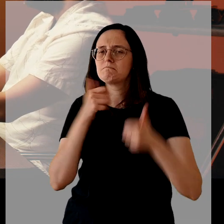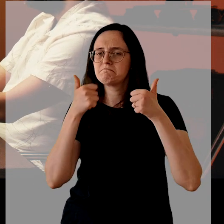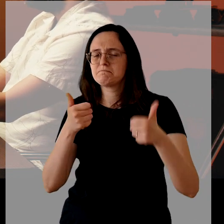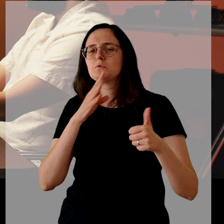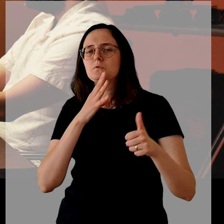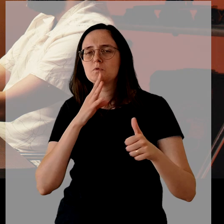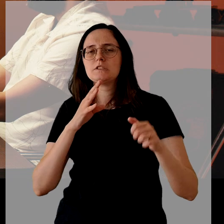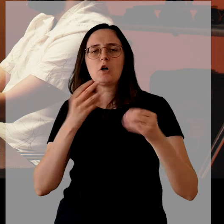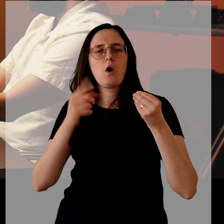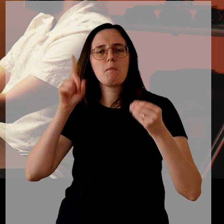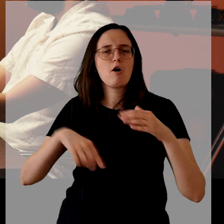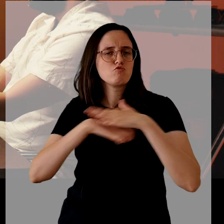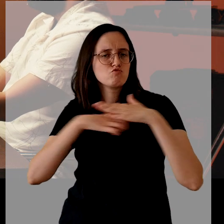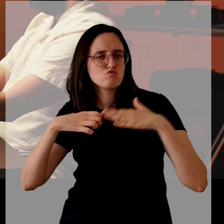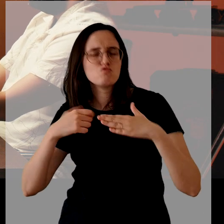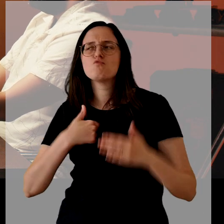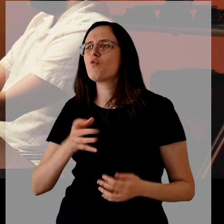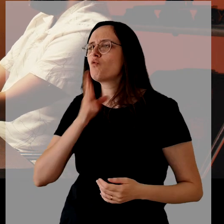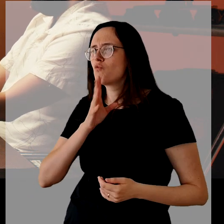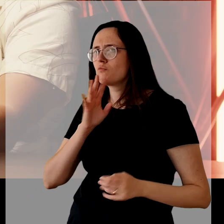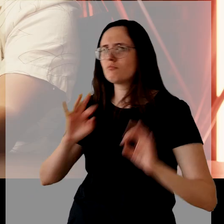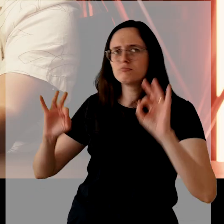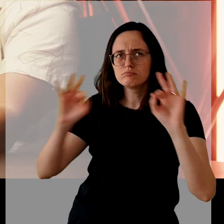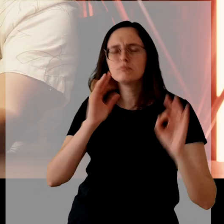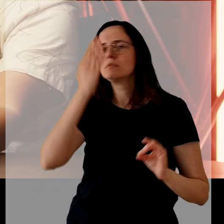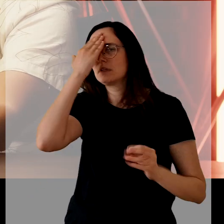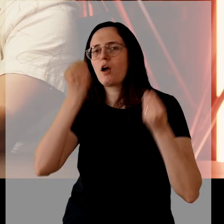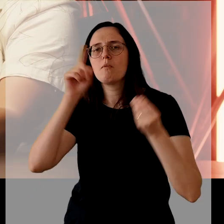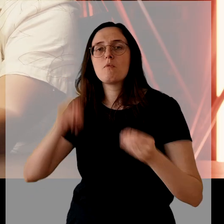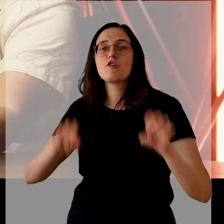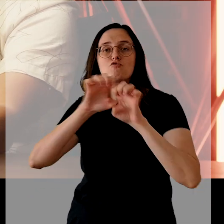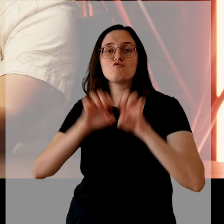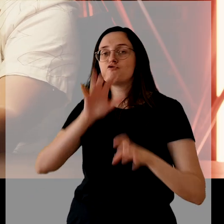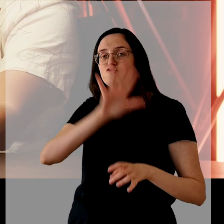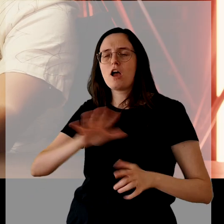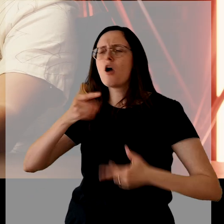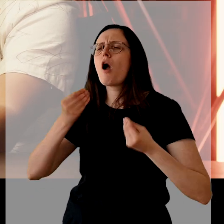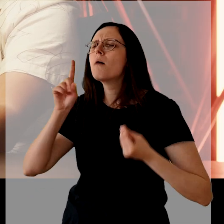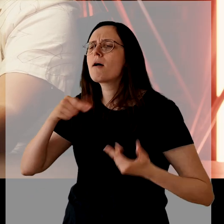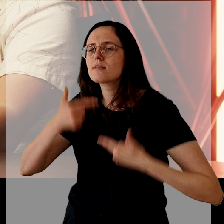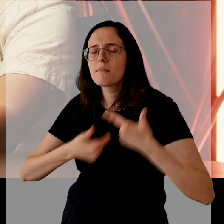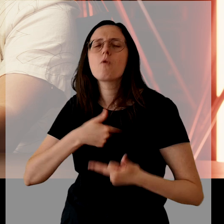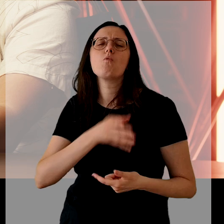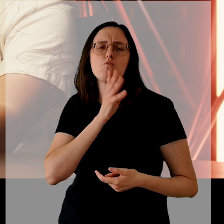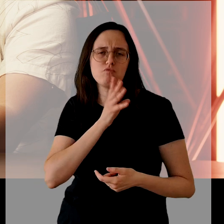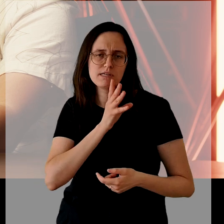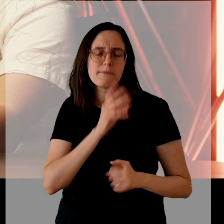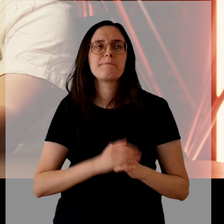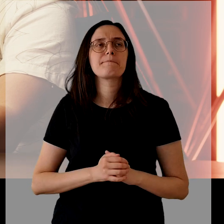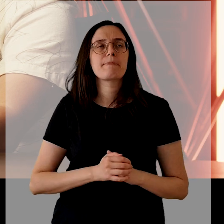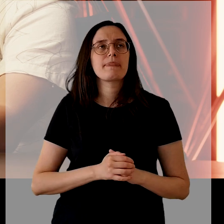a estrutura de um set de cinema, entendia a estrutura de trabalho do cinema